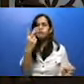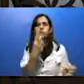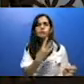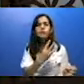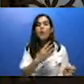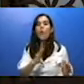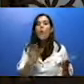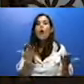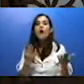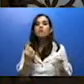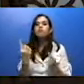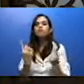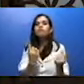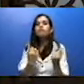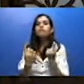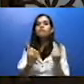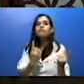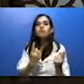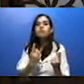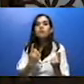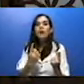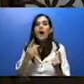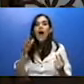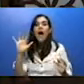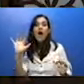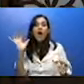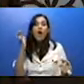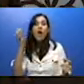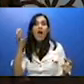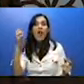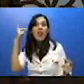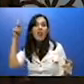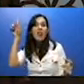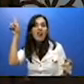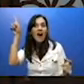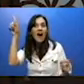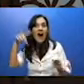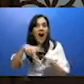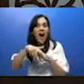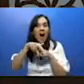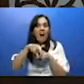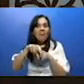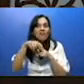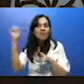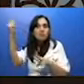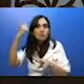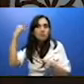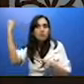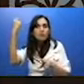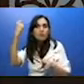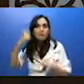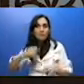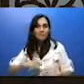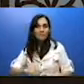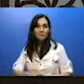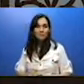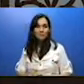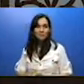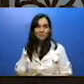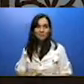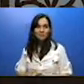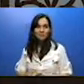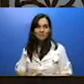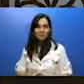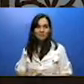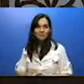quais dessas festas acontecem lá no parque do peão olha será que ela vai